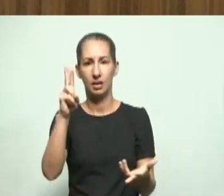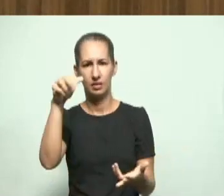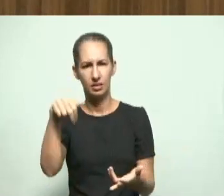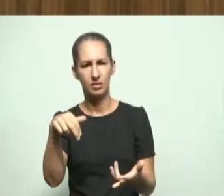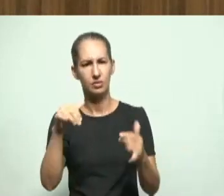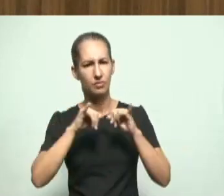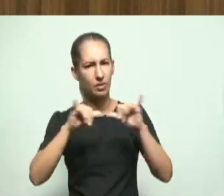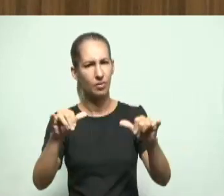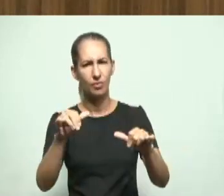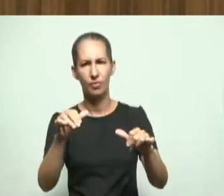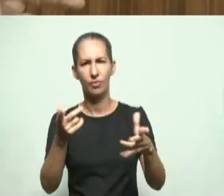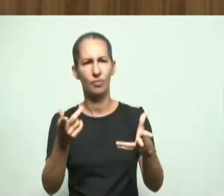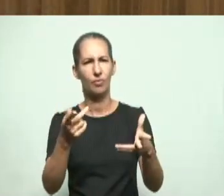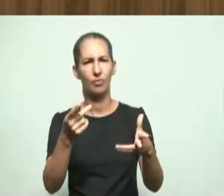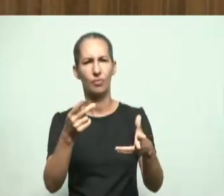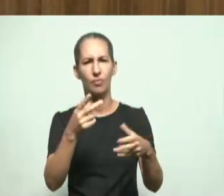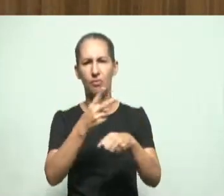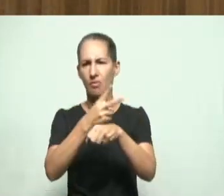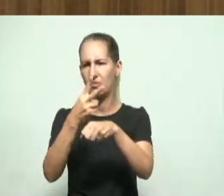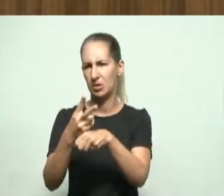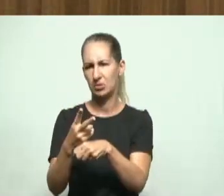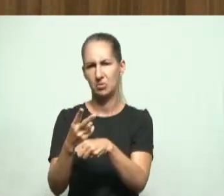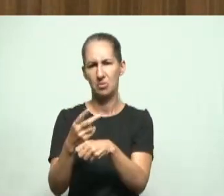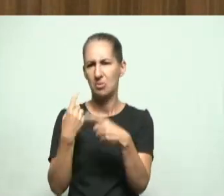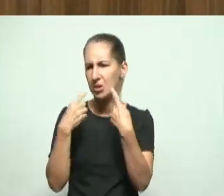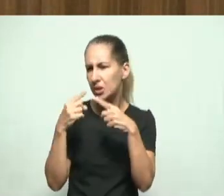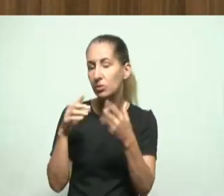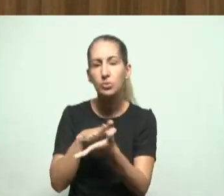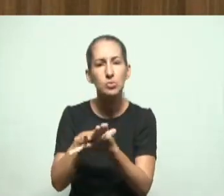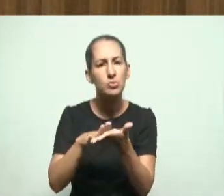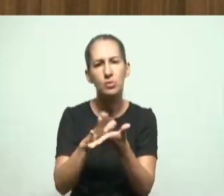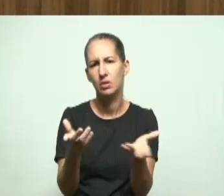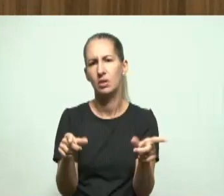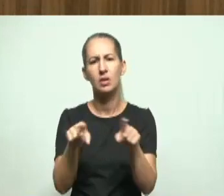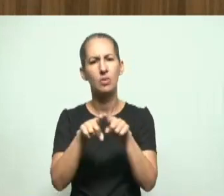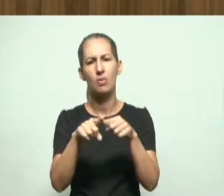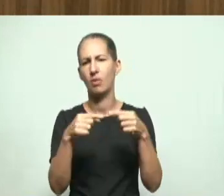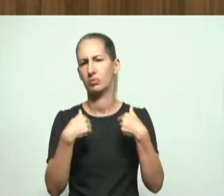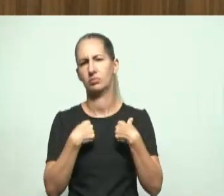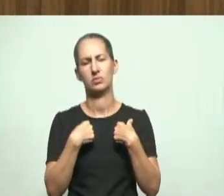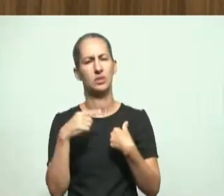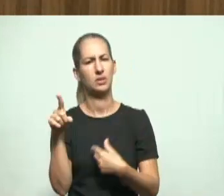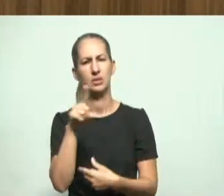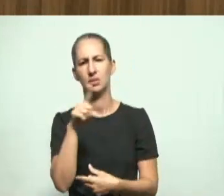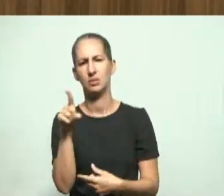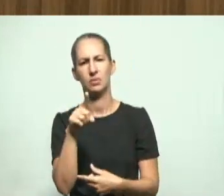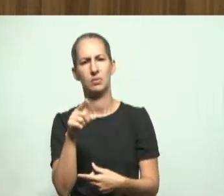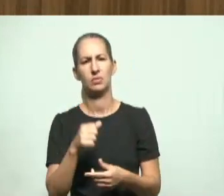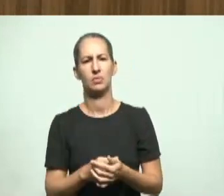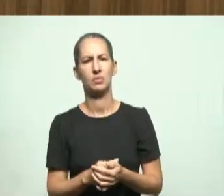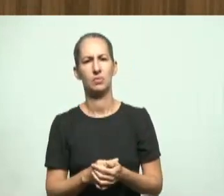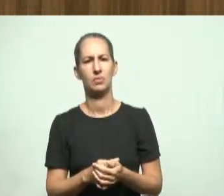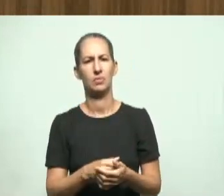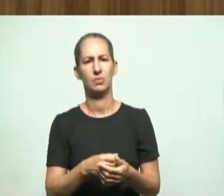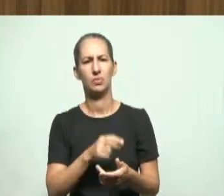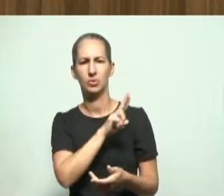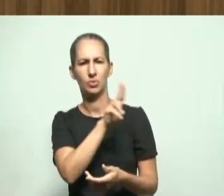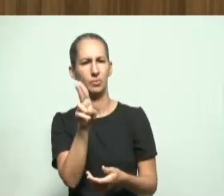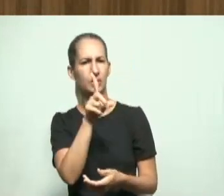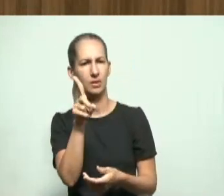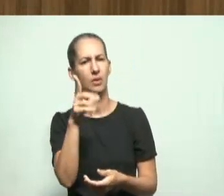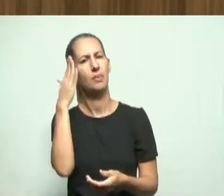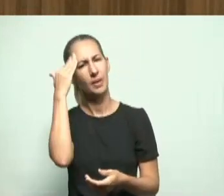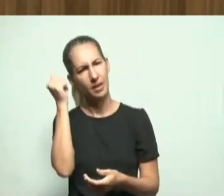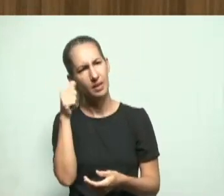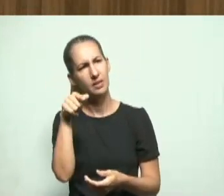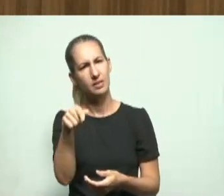fez vários vídeos, mas nunca criticou nenhum vereador, e eu faço da mesma forma. Então, denegrindo, não diretamente, não citou o nome, mas a gente sabia que era